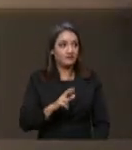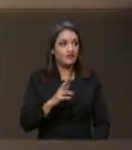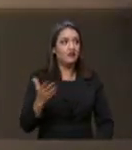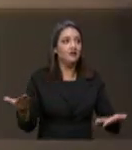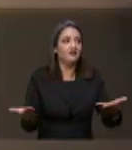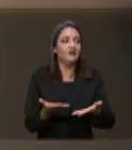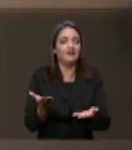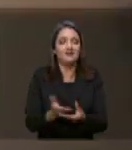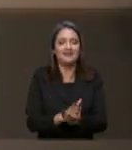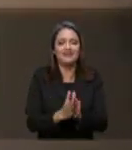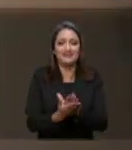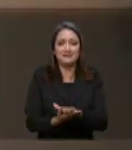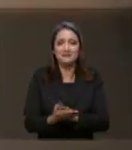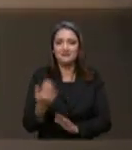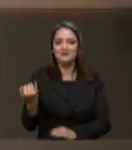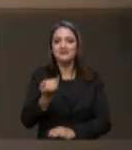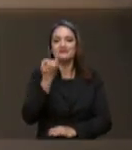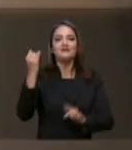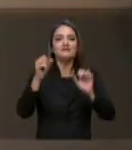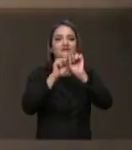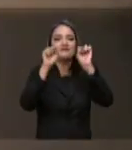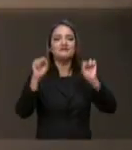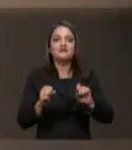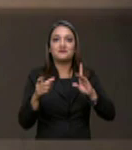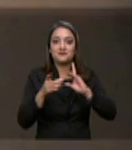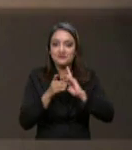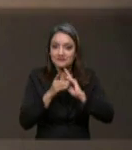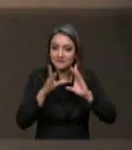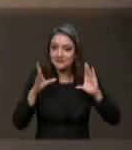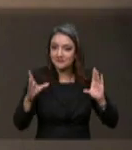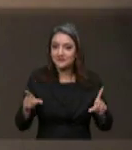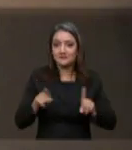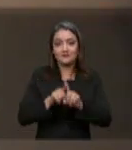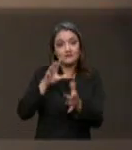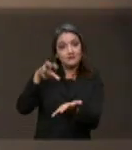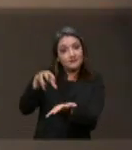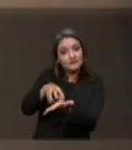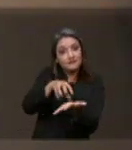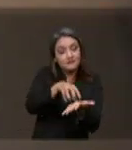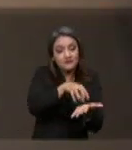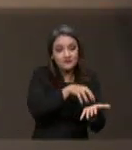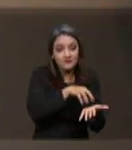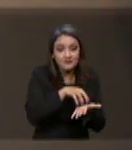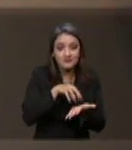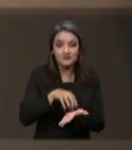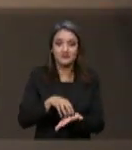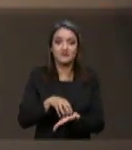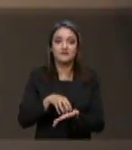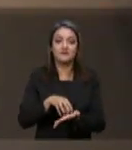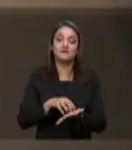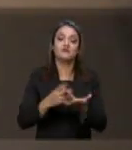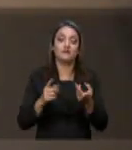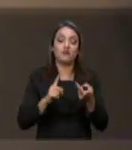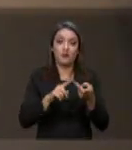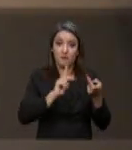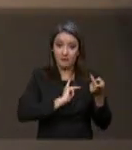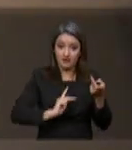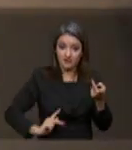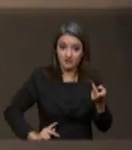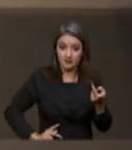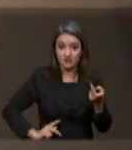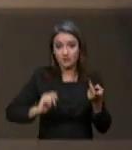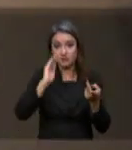a importante que o sistema democrático As instituições a presidência da